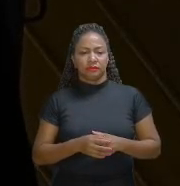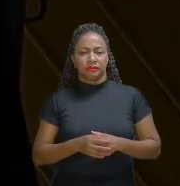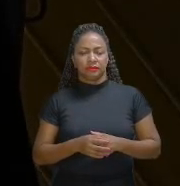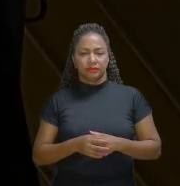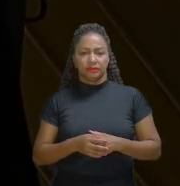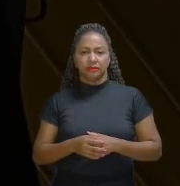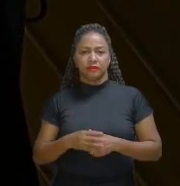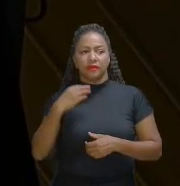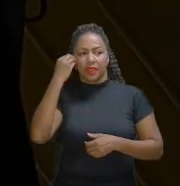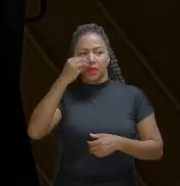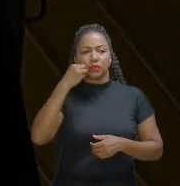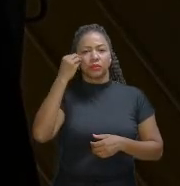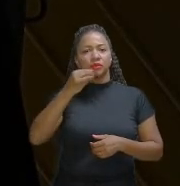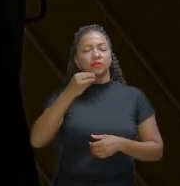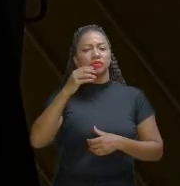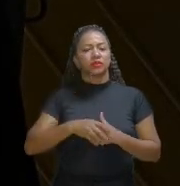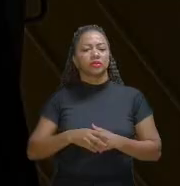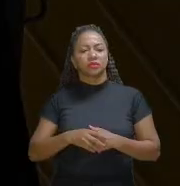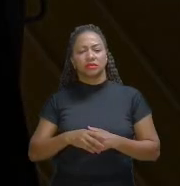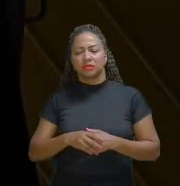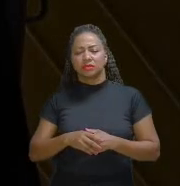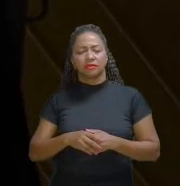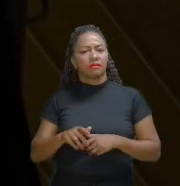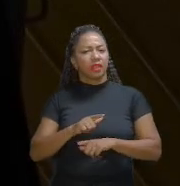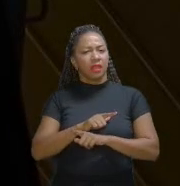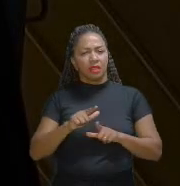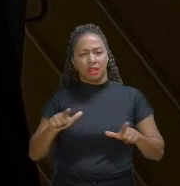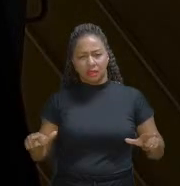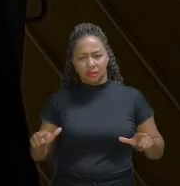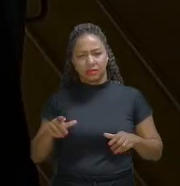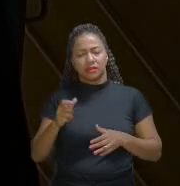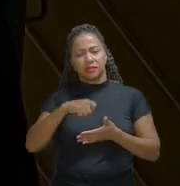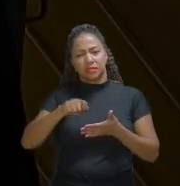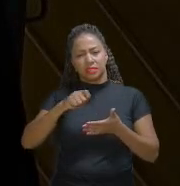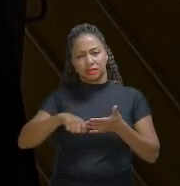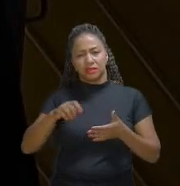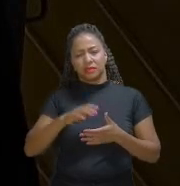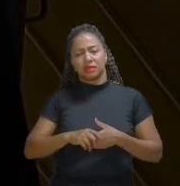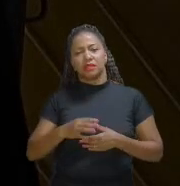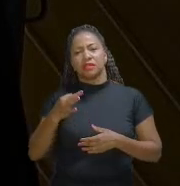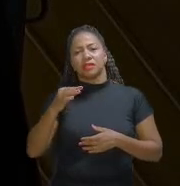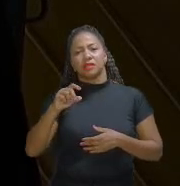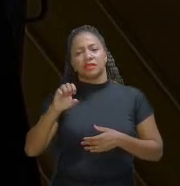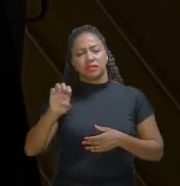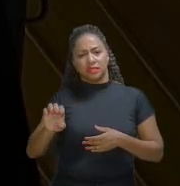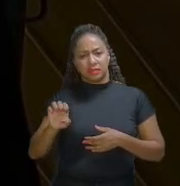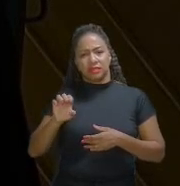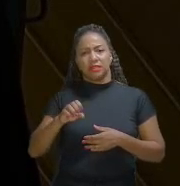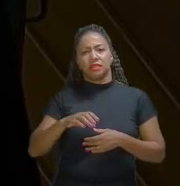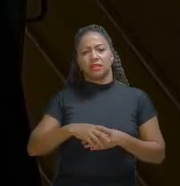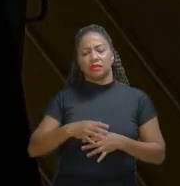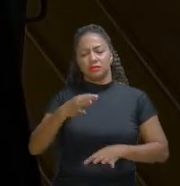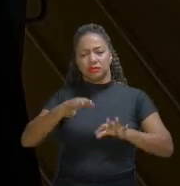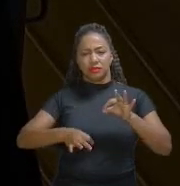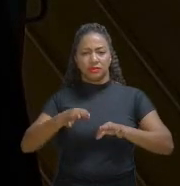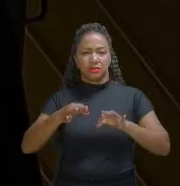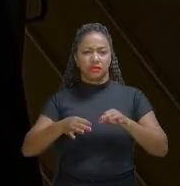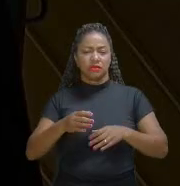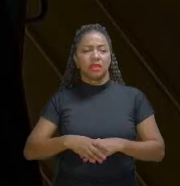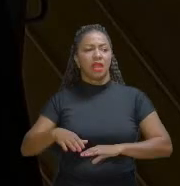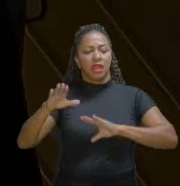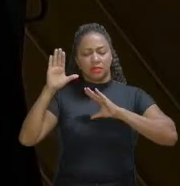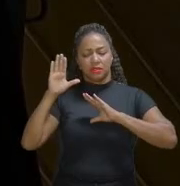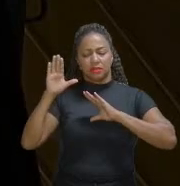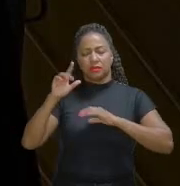Renova a observação de que nenhum dos fatores descritos na súmula 73 do TSE se faz presente no caso concreto. As